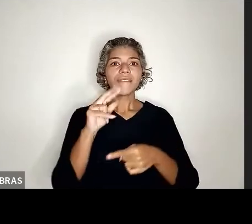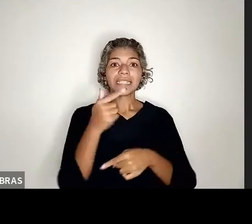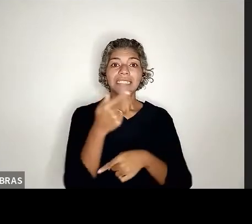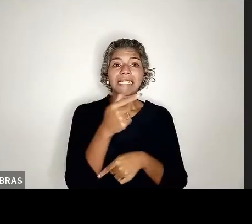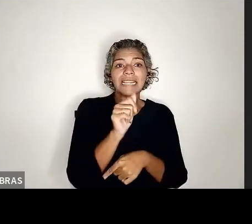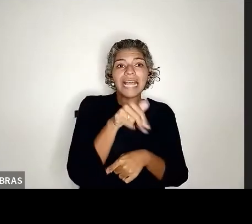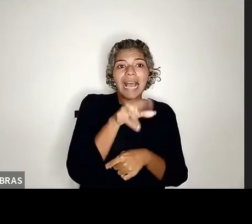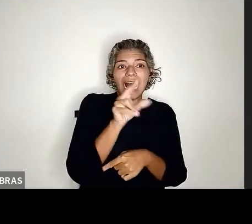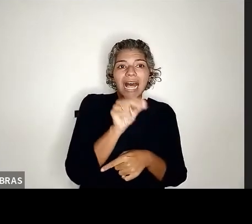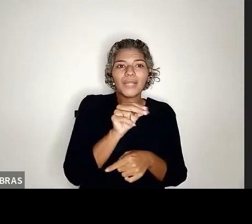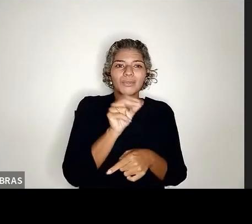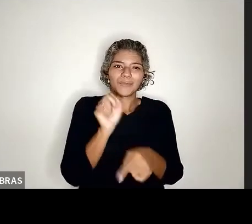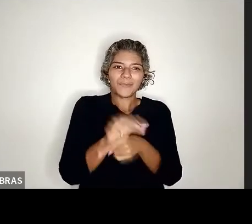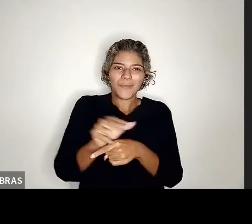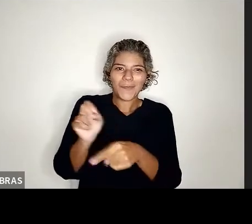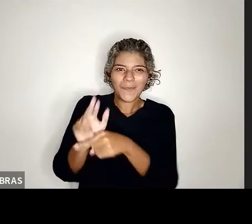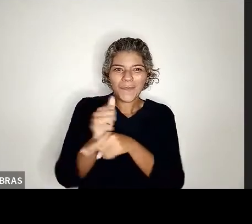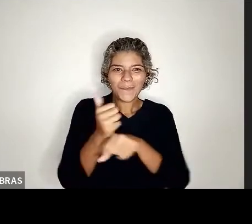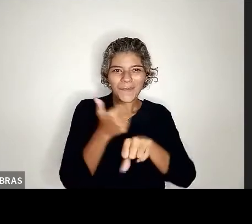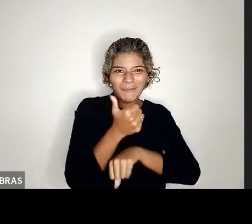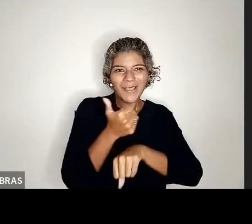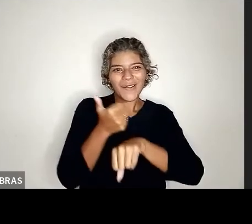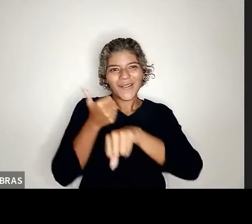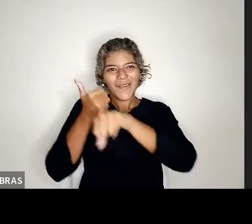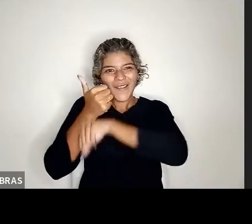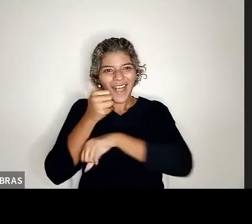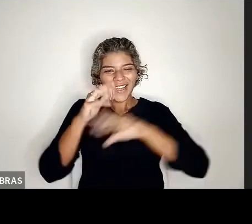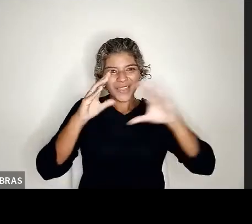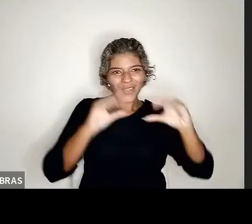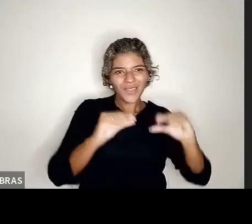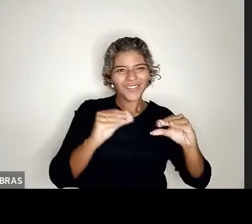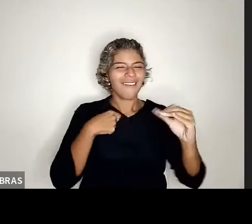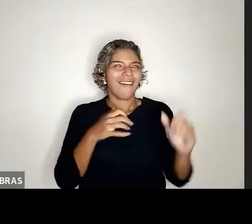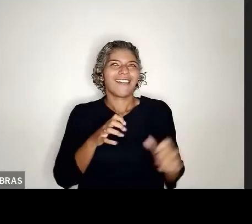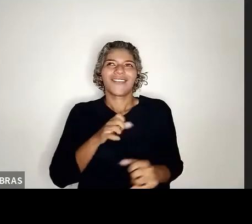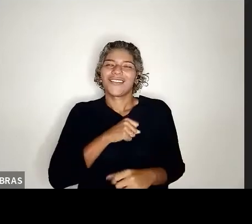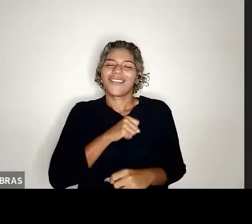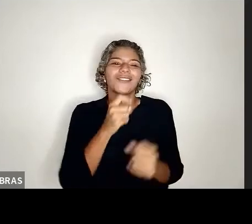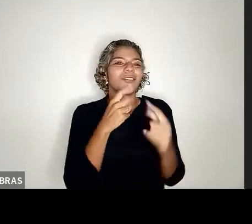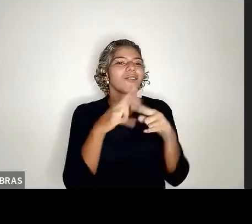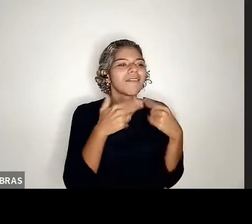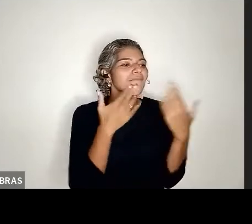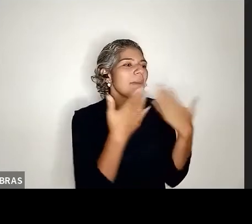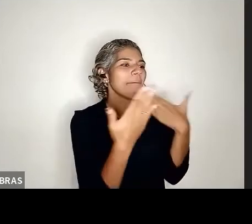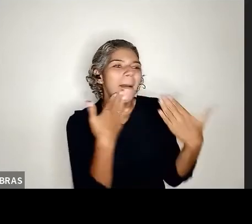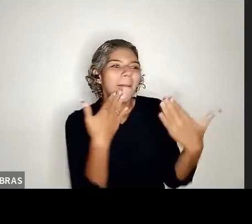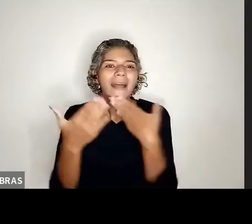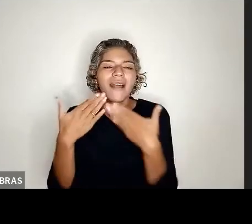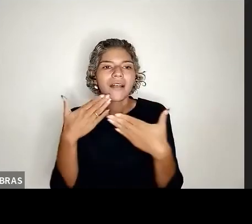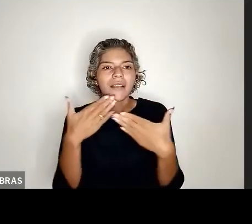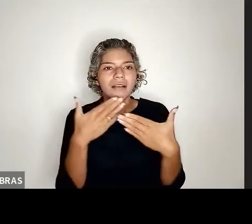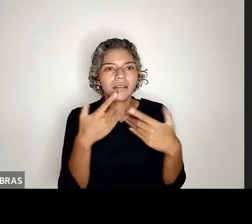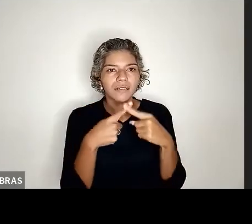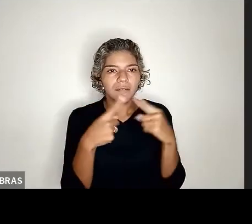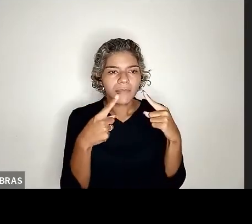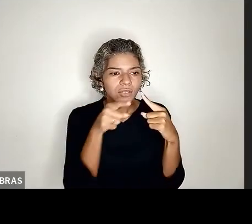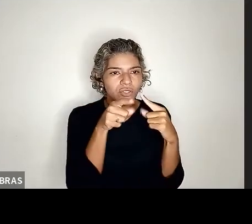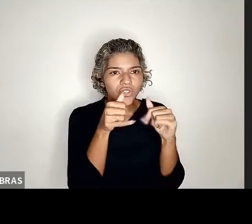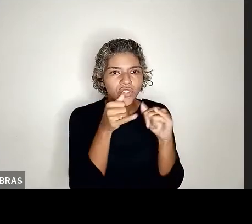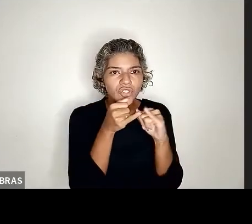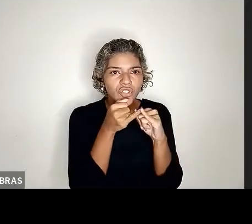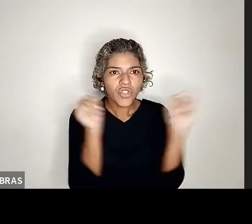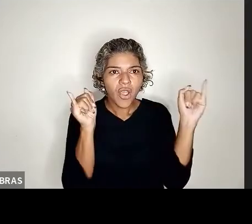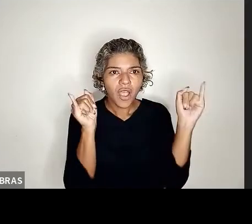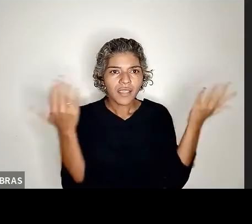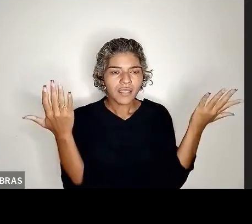uma maravilha, porque eu me anteno com esses meninos, né? E tudo que eles trazem. Mas o choque que você ouviu alguém